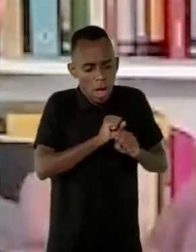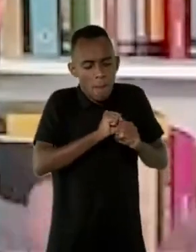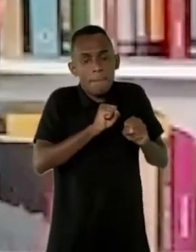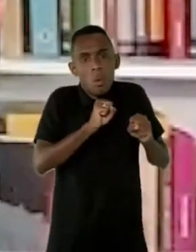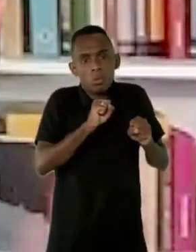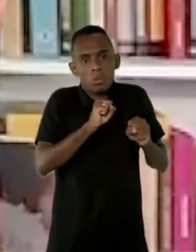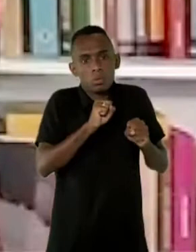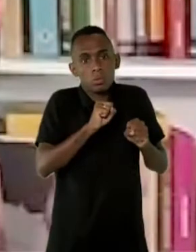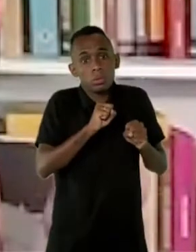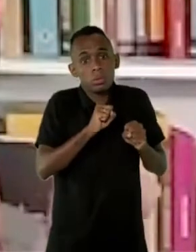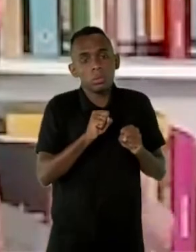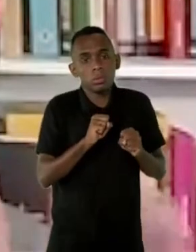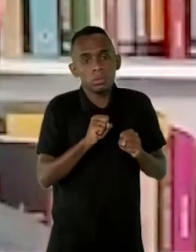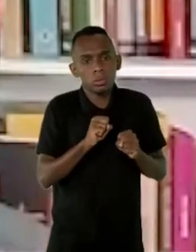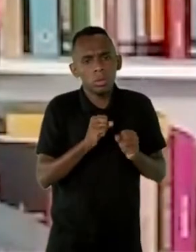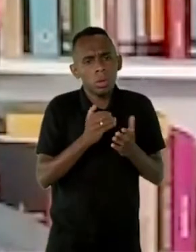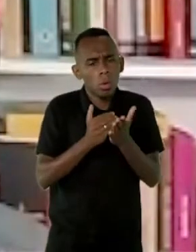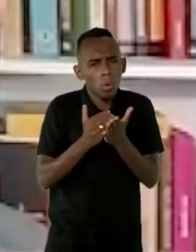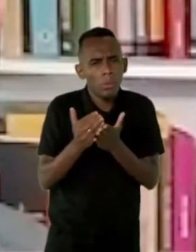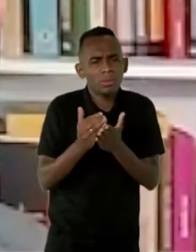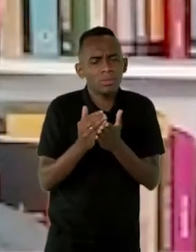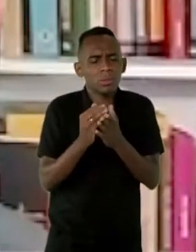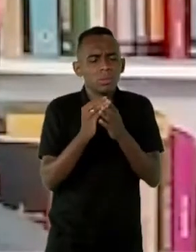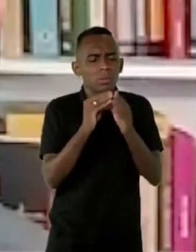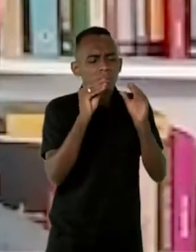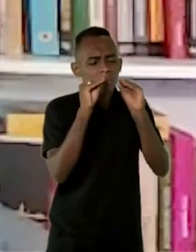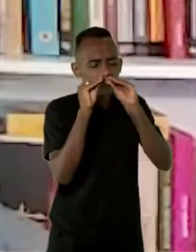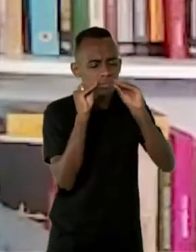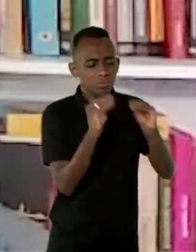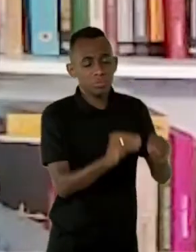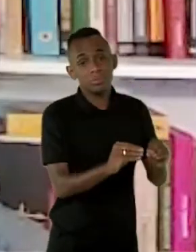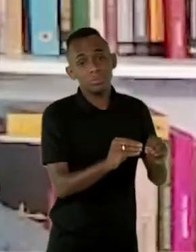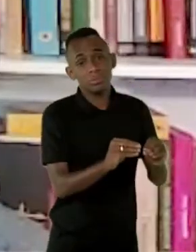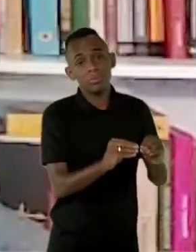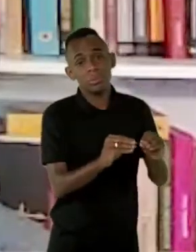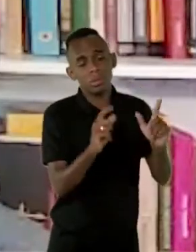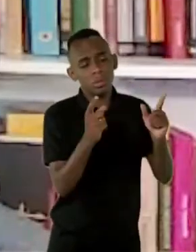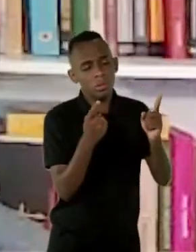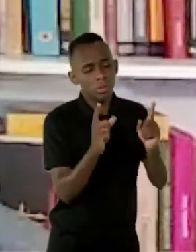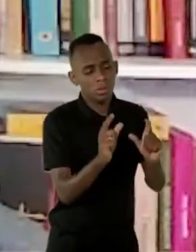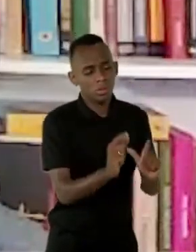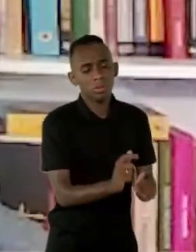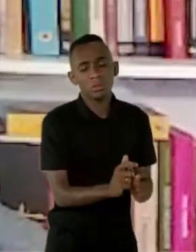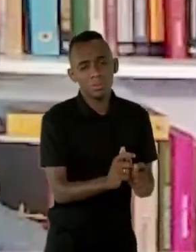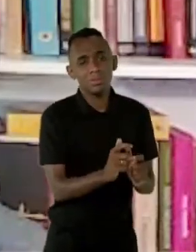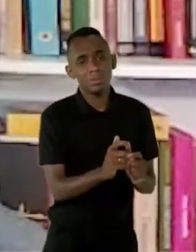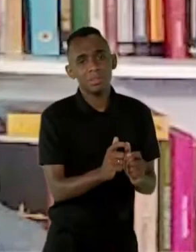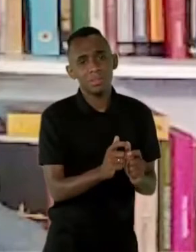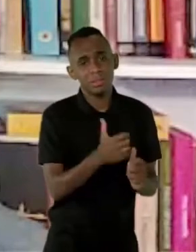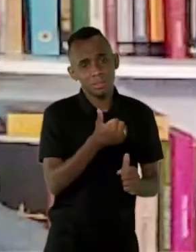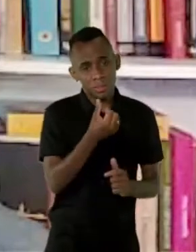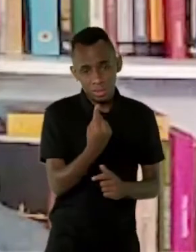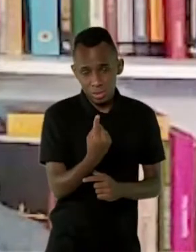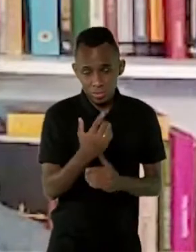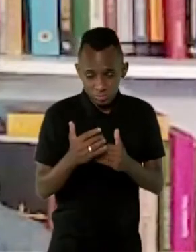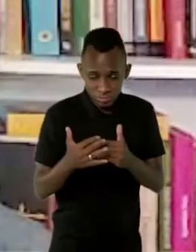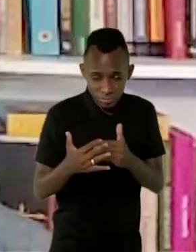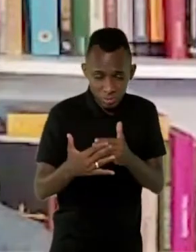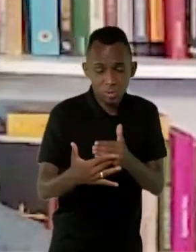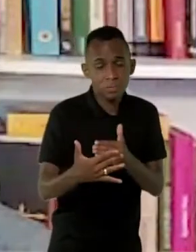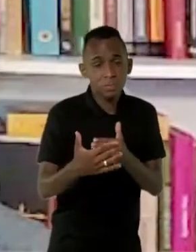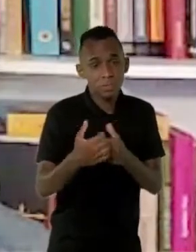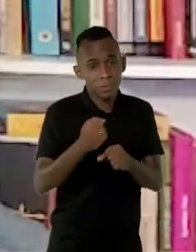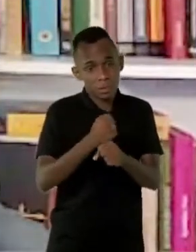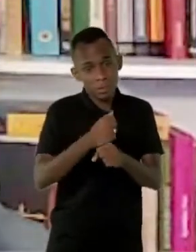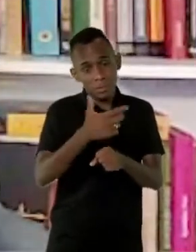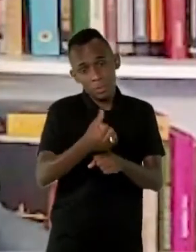dizer, quando ela começou a cair, perder força de 61 em diante, né? Entrando para